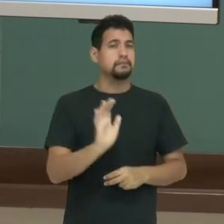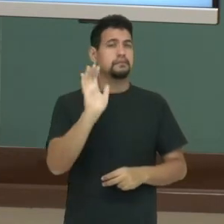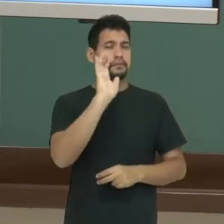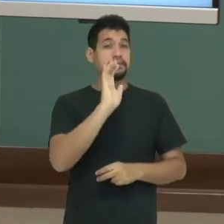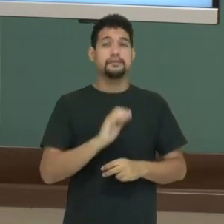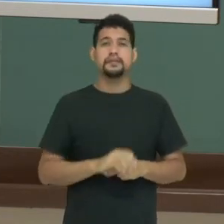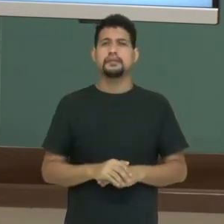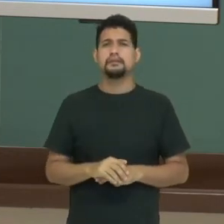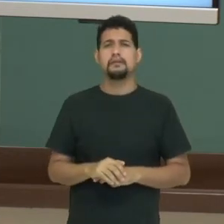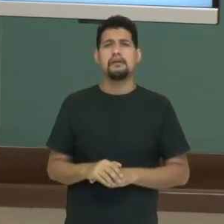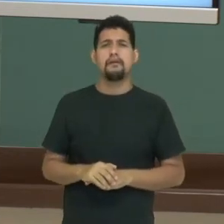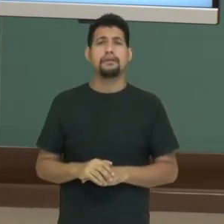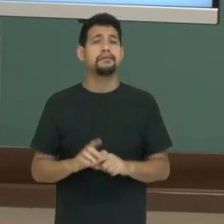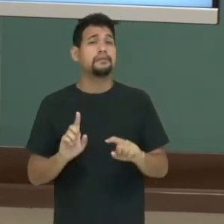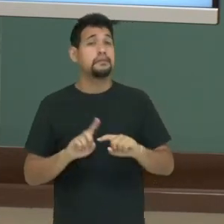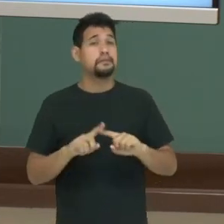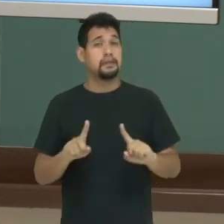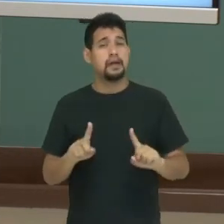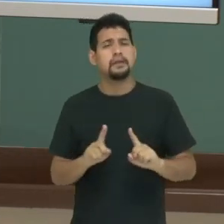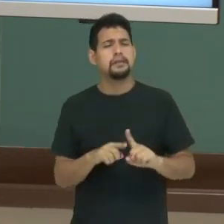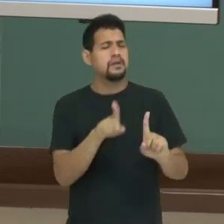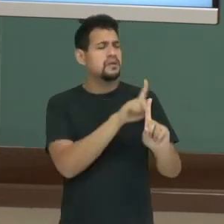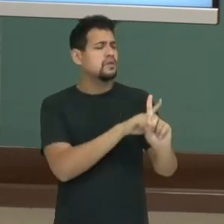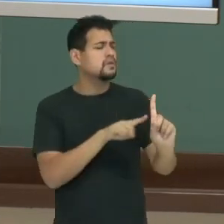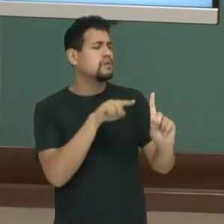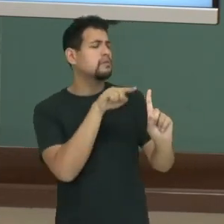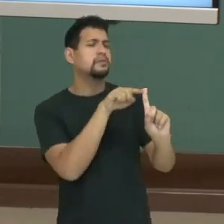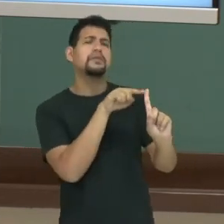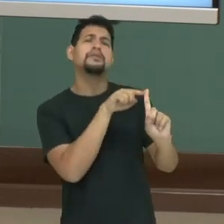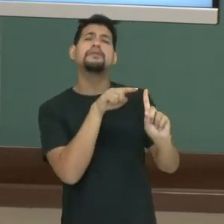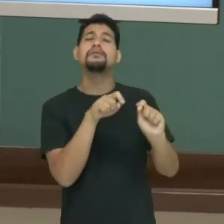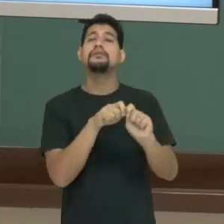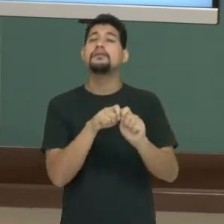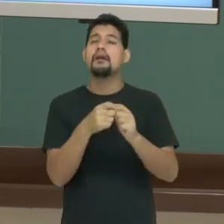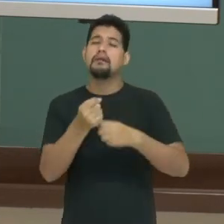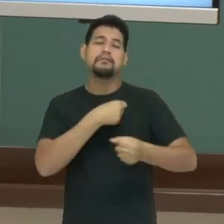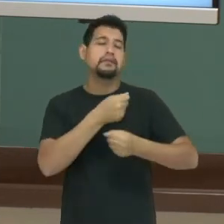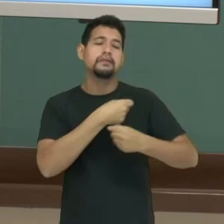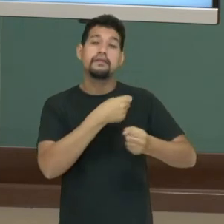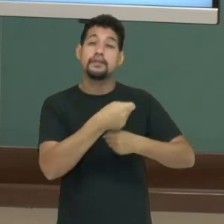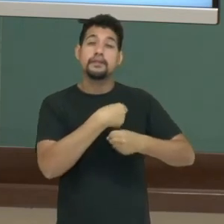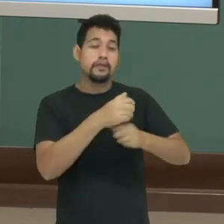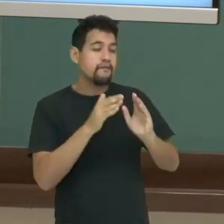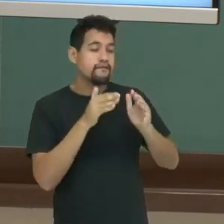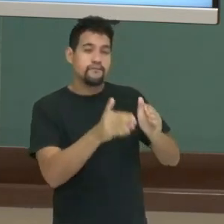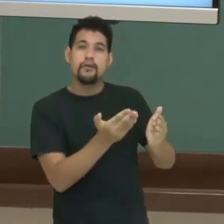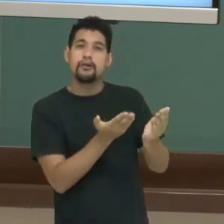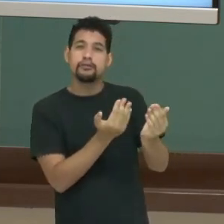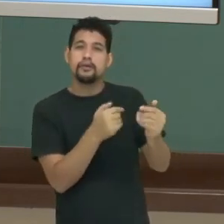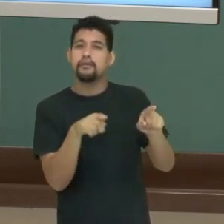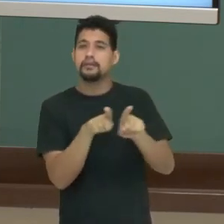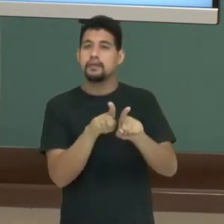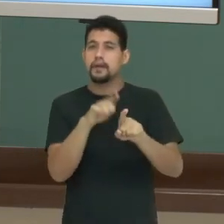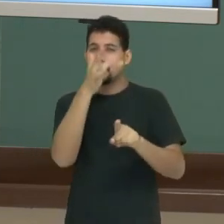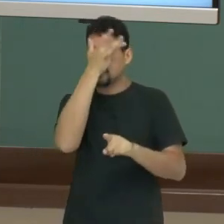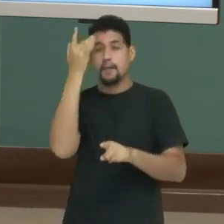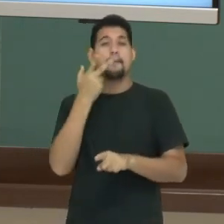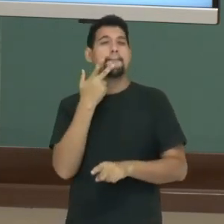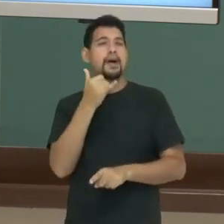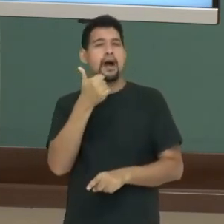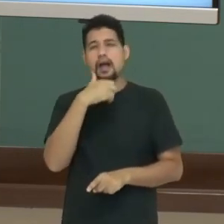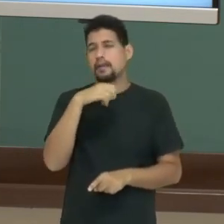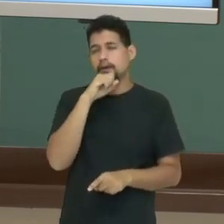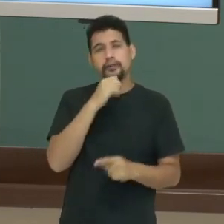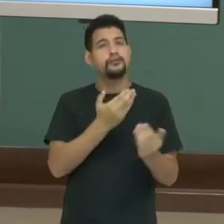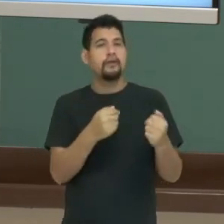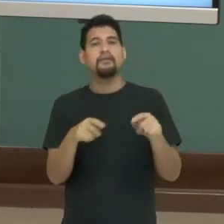Ainda, a finalidade, qual que é o objetivo de fazer essa entrevista para o jovem e também para os seus responsáveis?